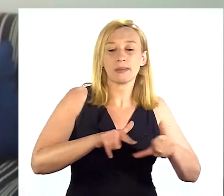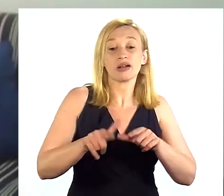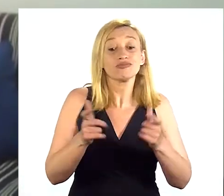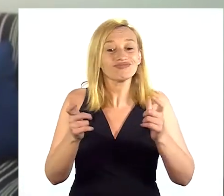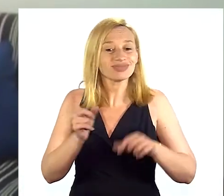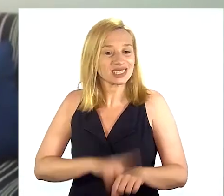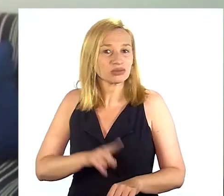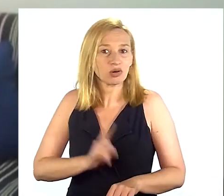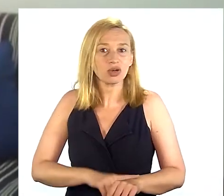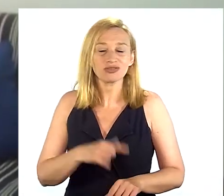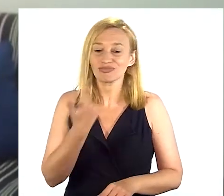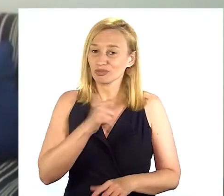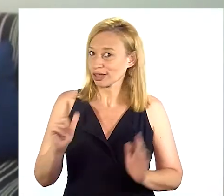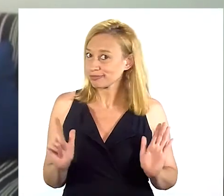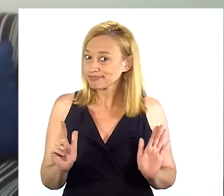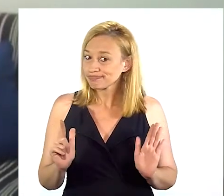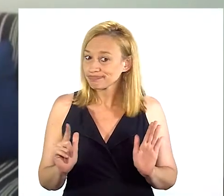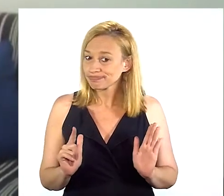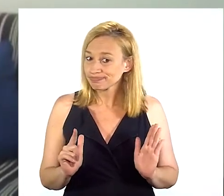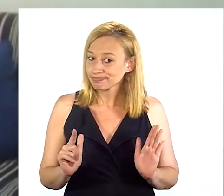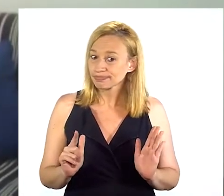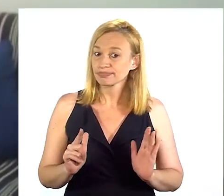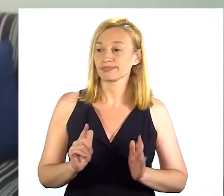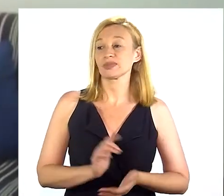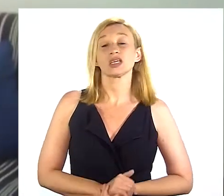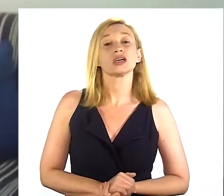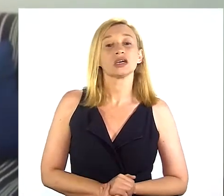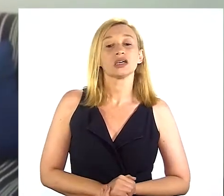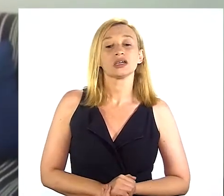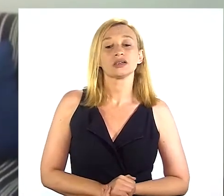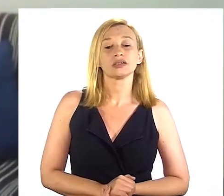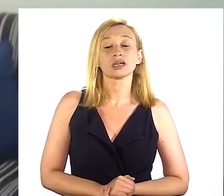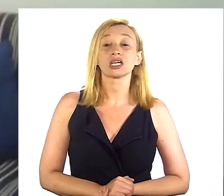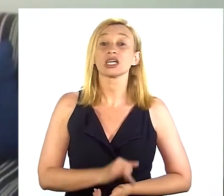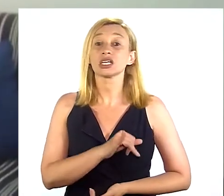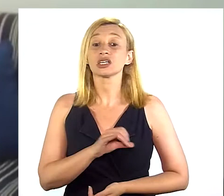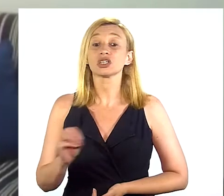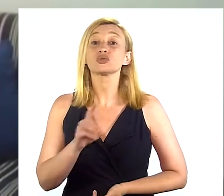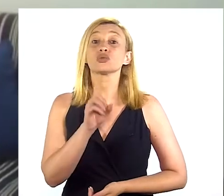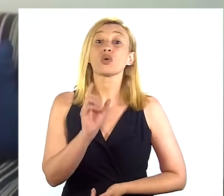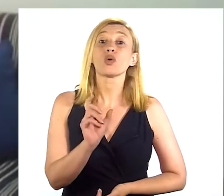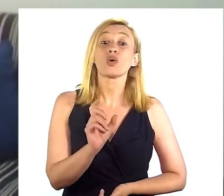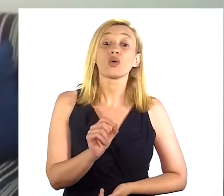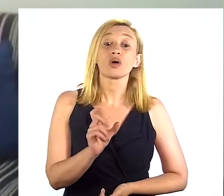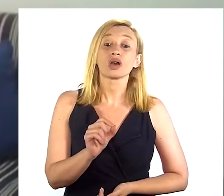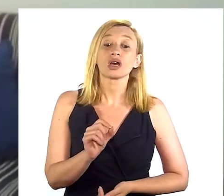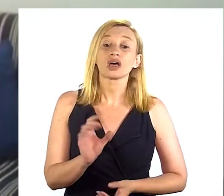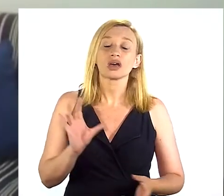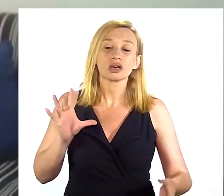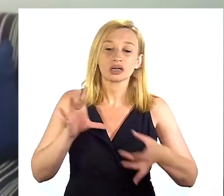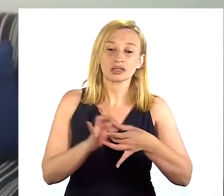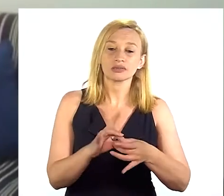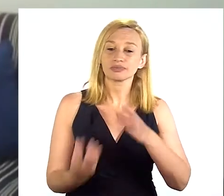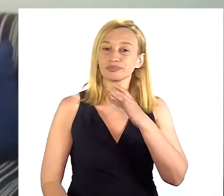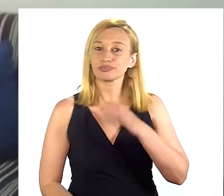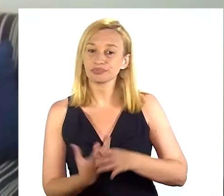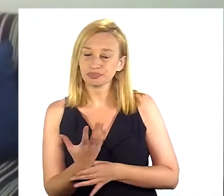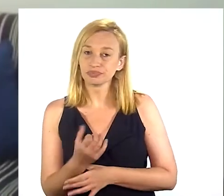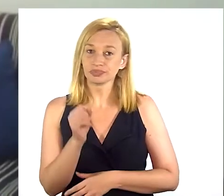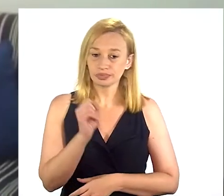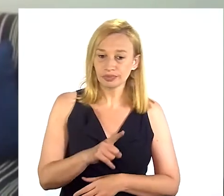demandas para serviços que, nesse momento, não existem, não estão disponíveis. E isso